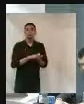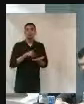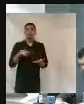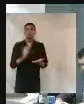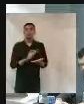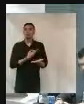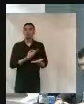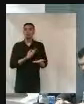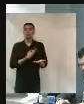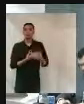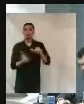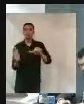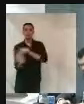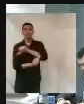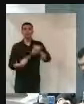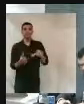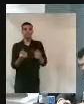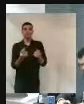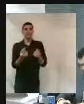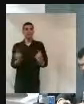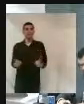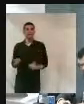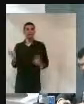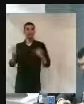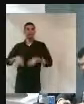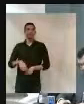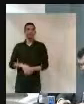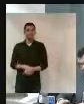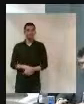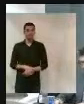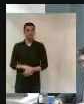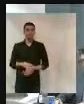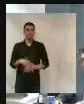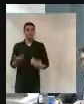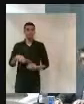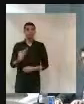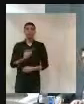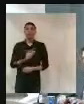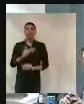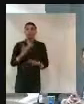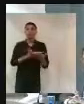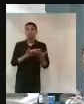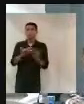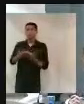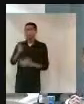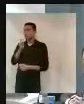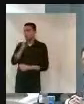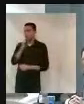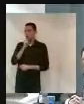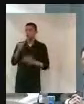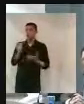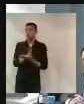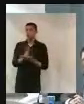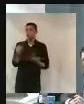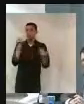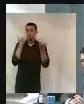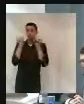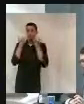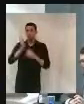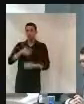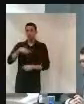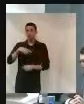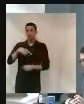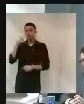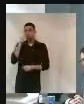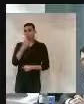uma estratégia que a gente ainda está estudando, mas as anteriores a gente já tem dados sólidos, né, e interessantes. Pode